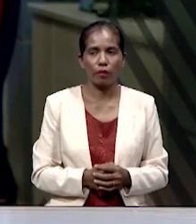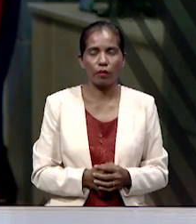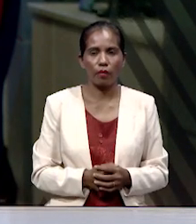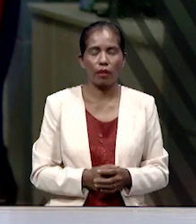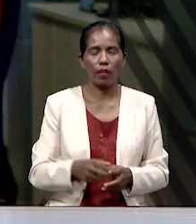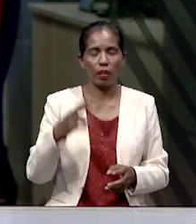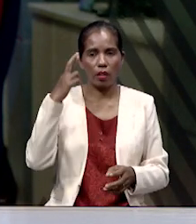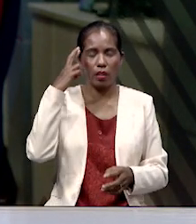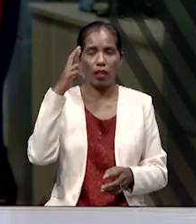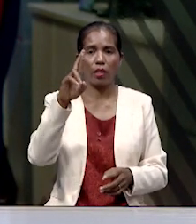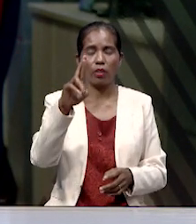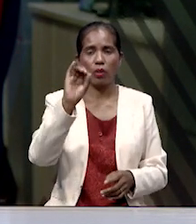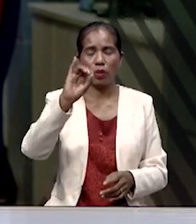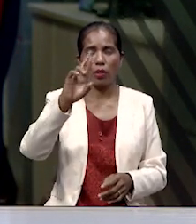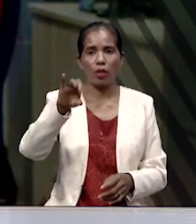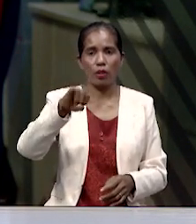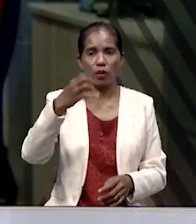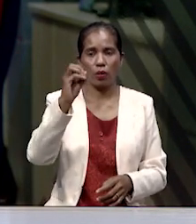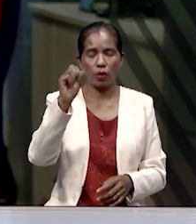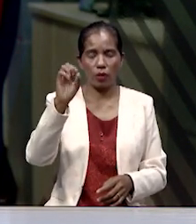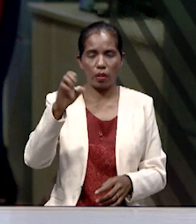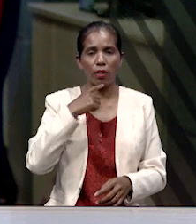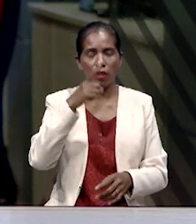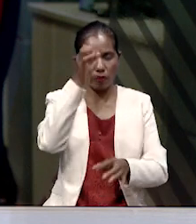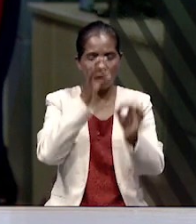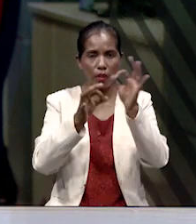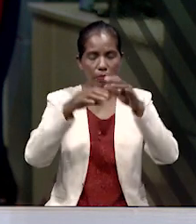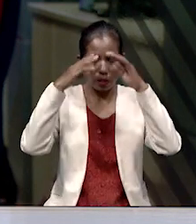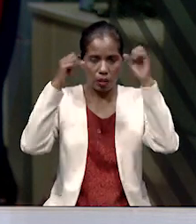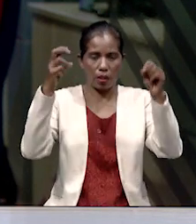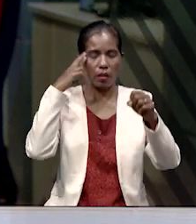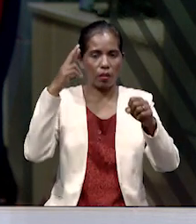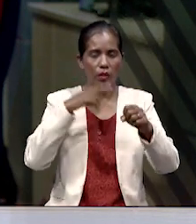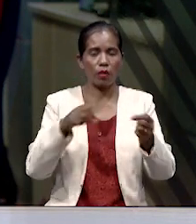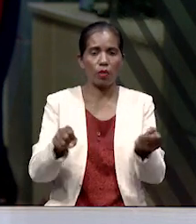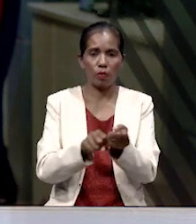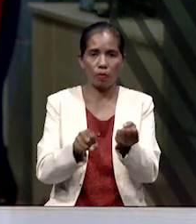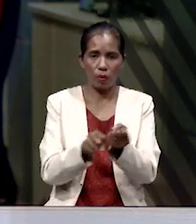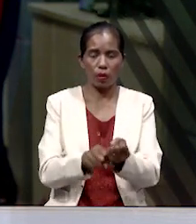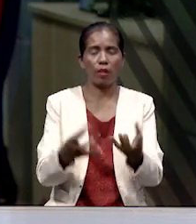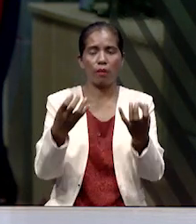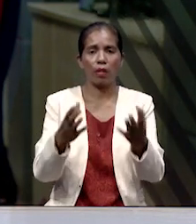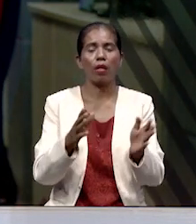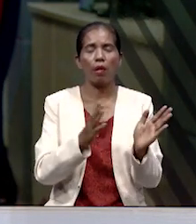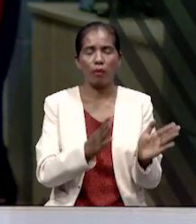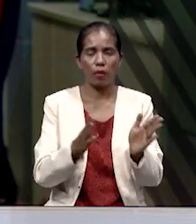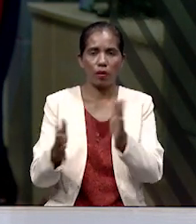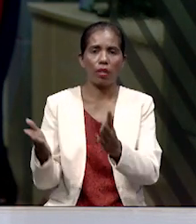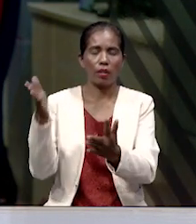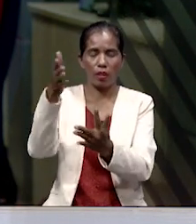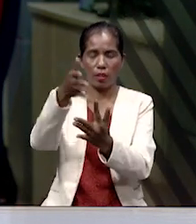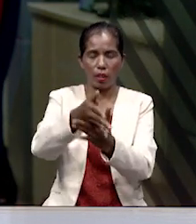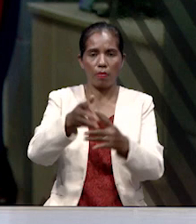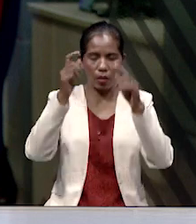José Luis Guterres Fierkatak, presidente da República eleito José Ramos Horta, se contribui macas para o processo adesão Timor-Leste